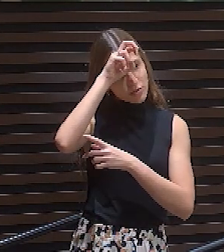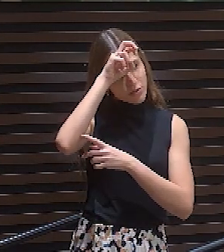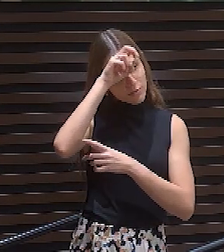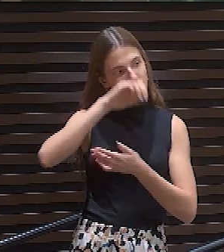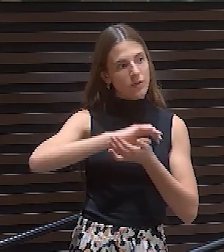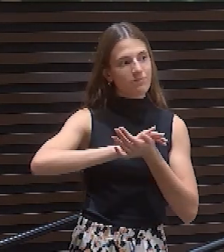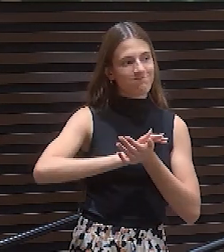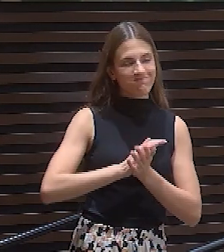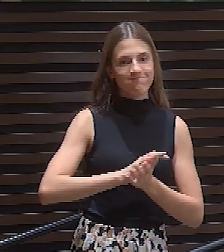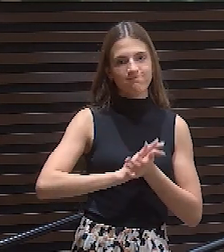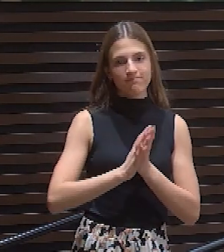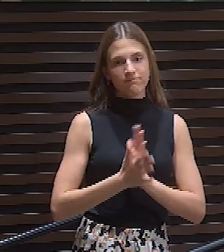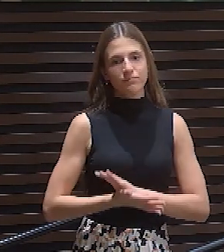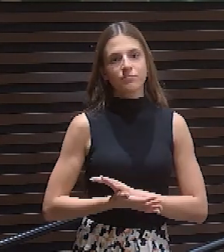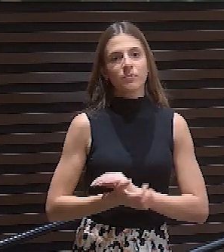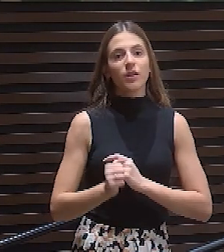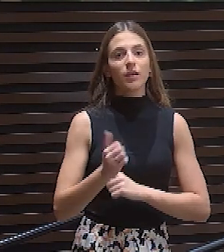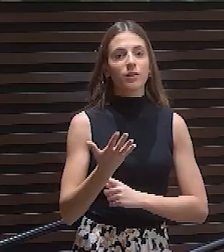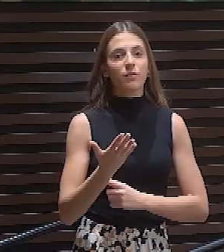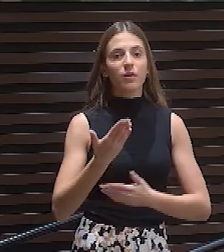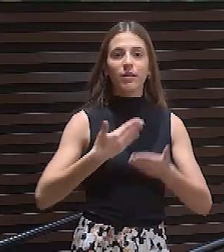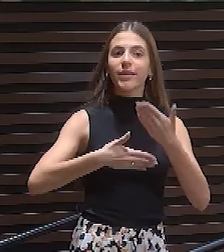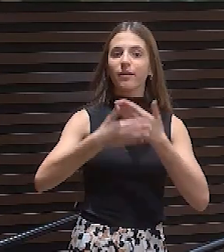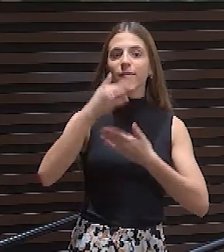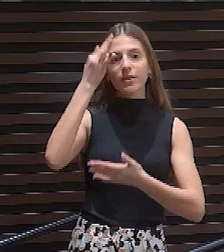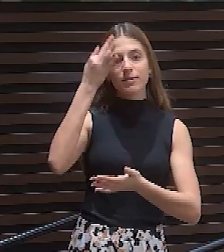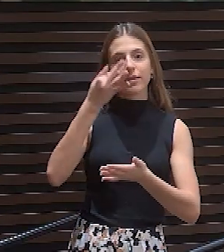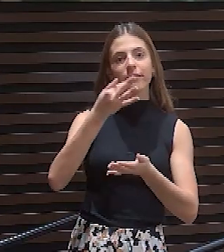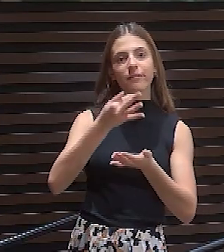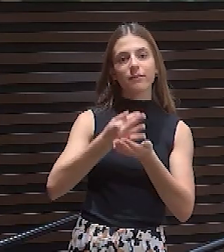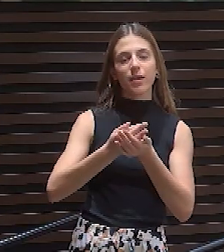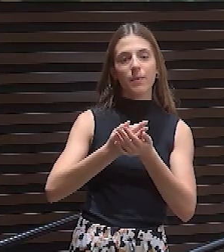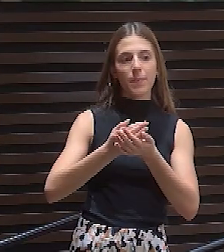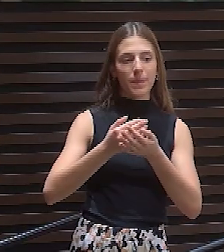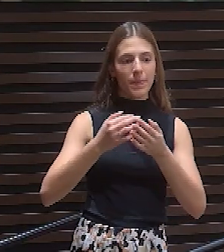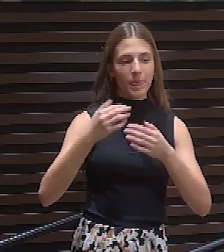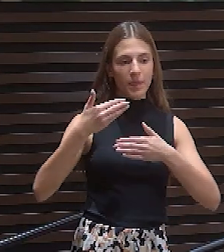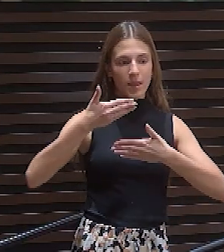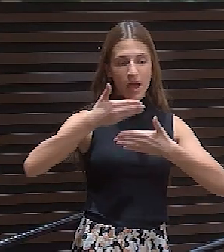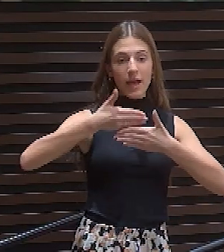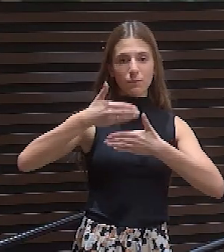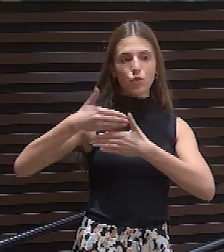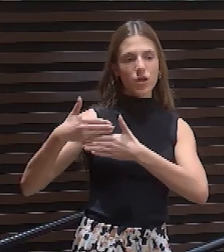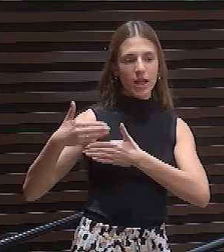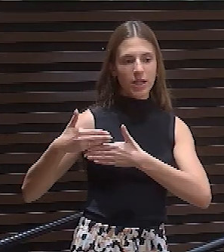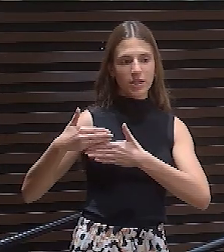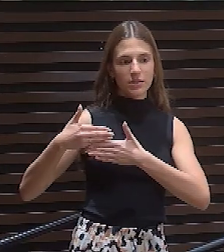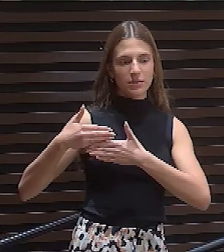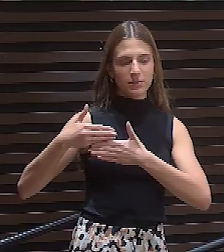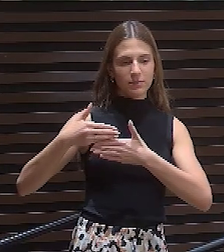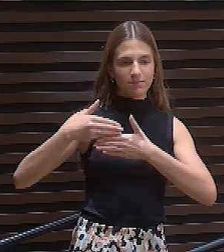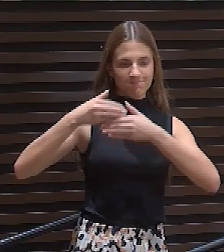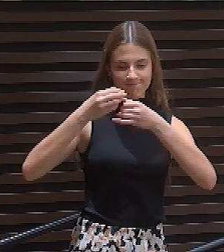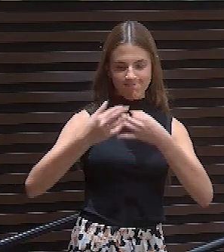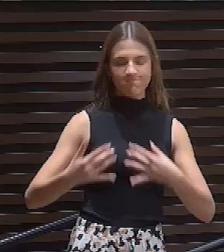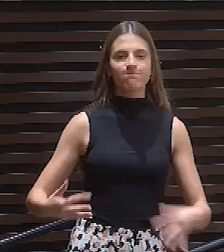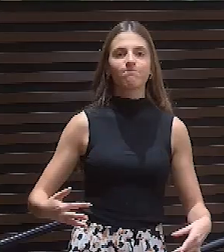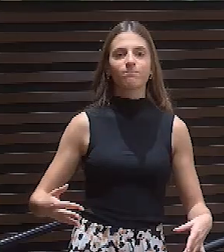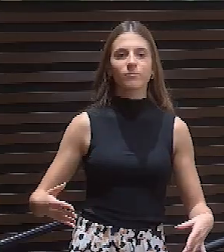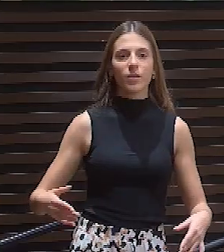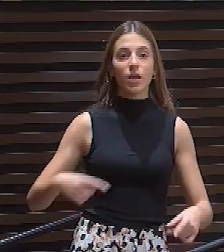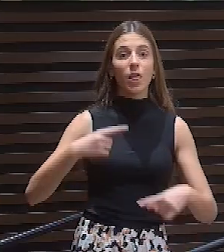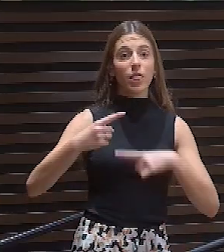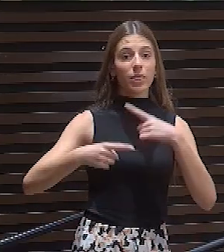pela fé, ruíram as muralhas de Jericó, depois de rodeadas por